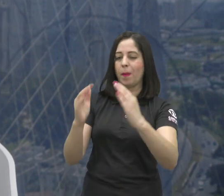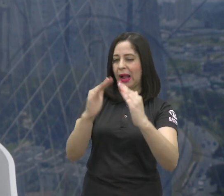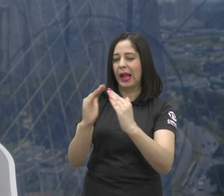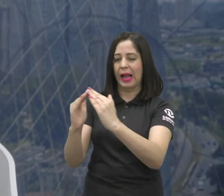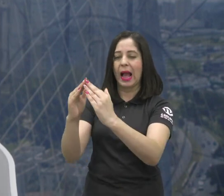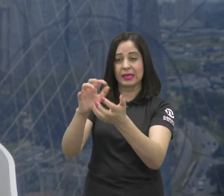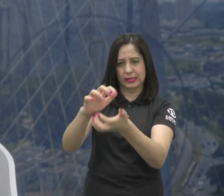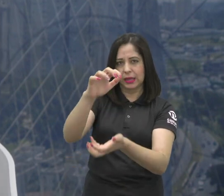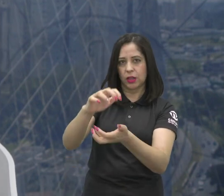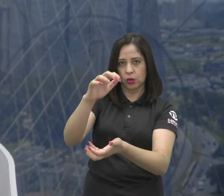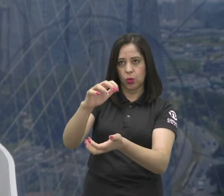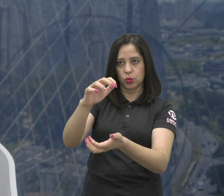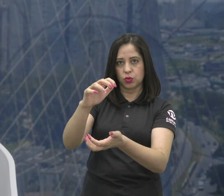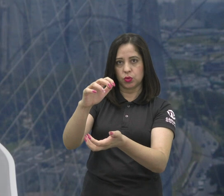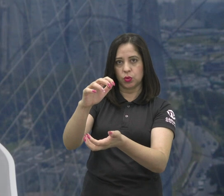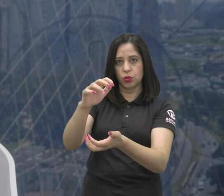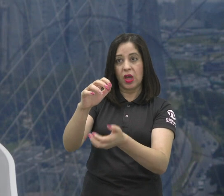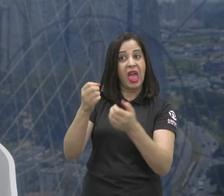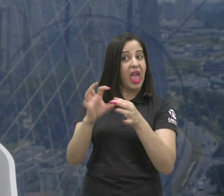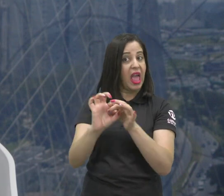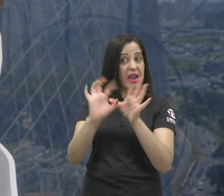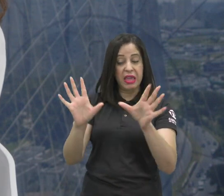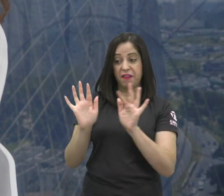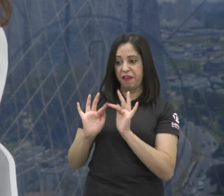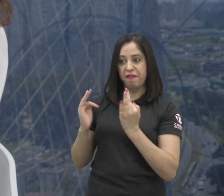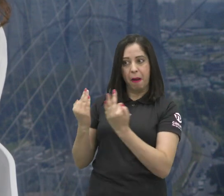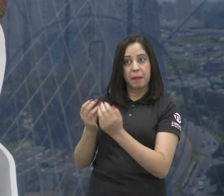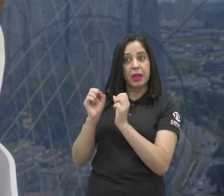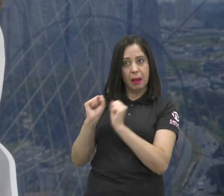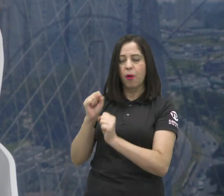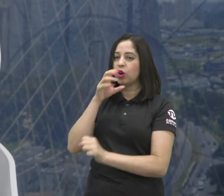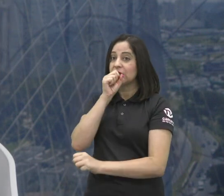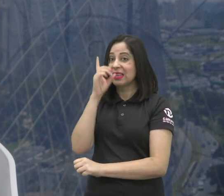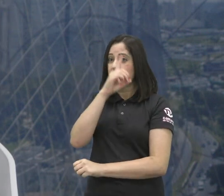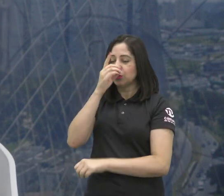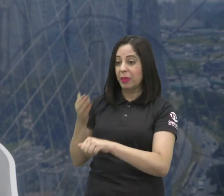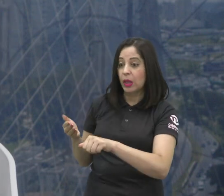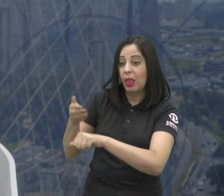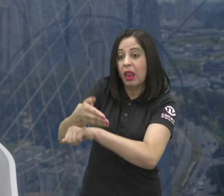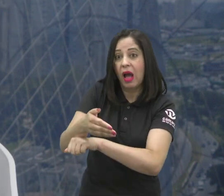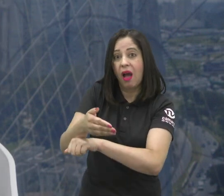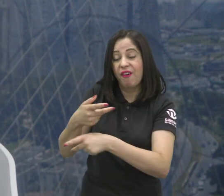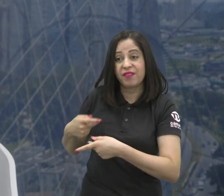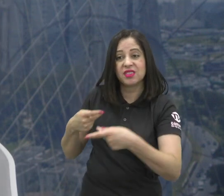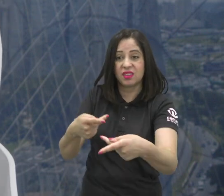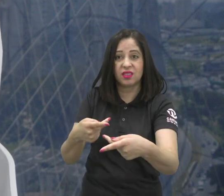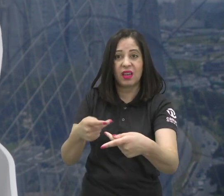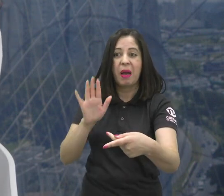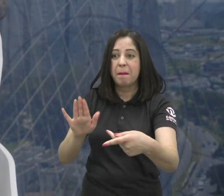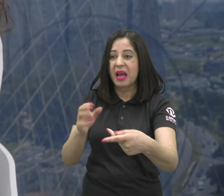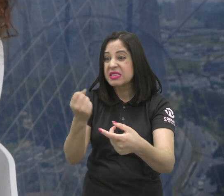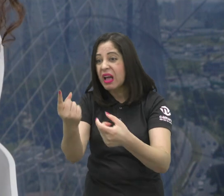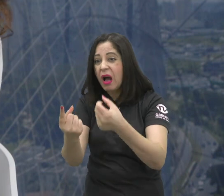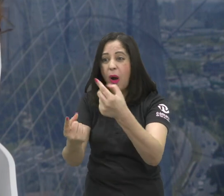algumas instituições, né, para idosos, por exemplo, elas têm a visita, né, aberta à família durante o final de semana, mas nem